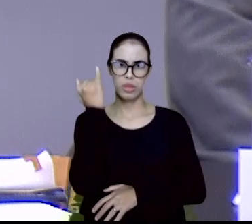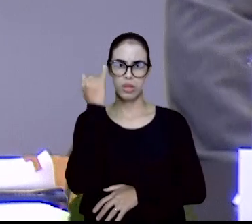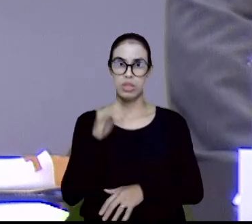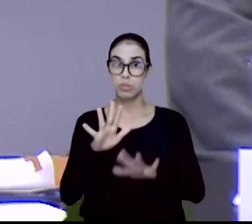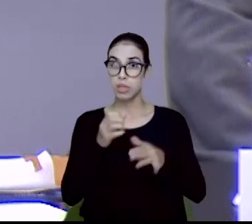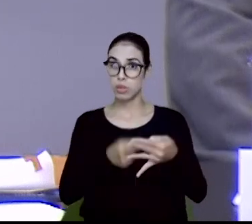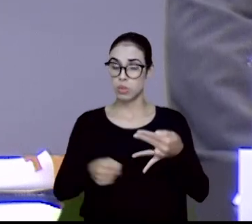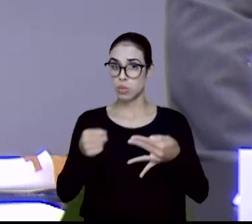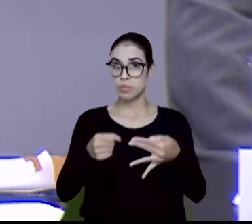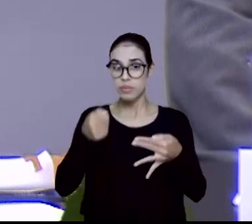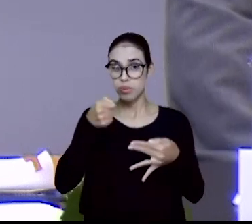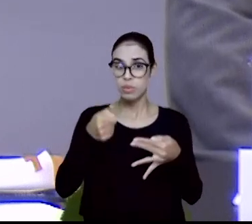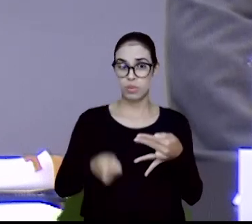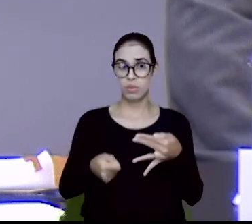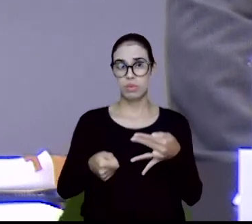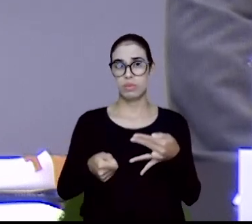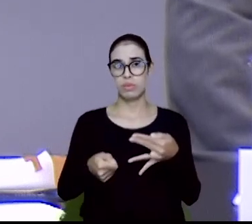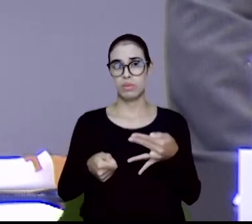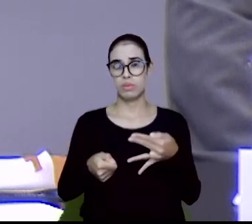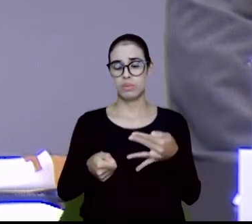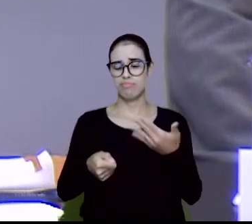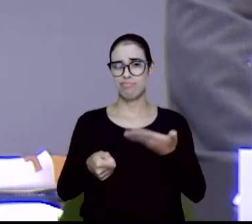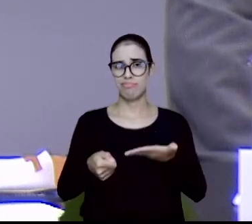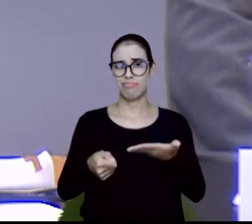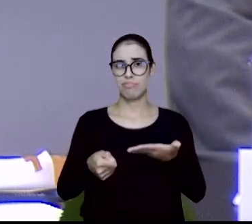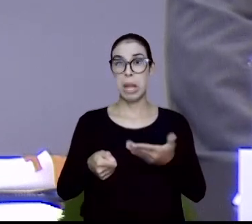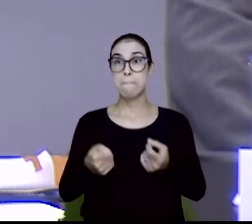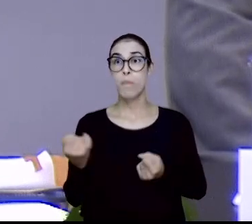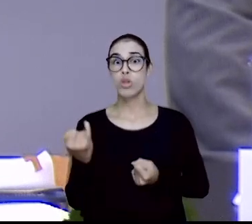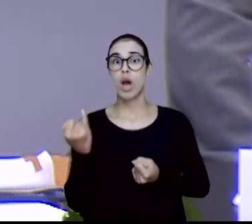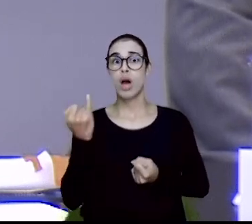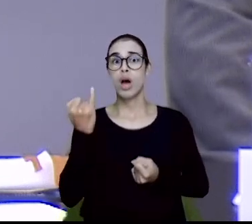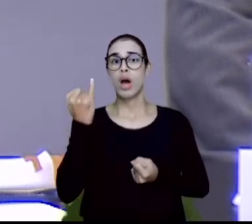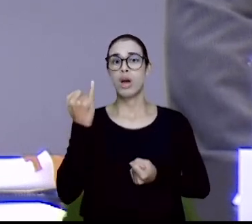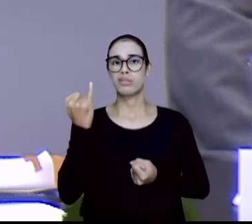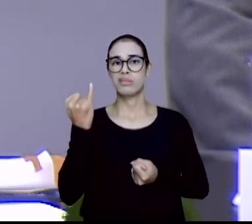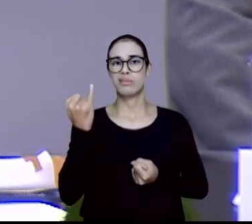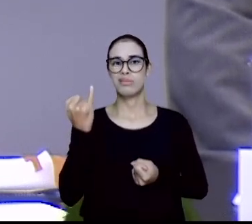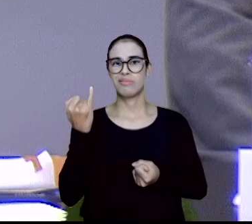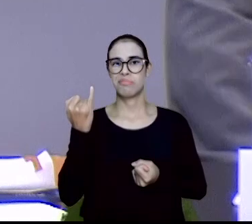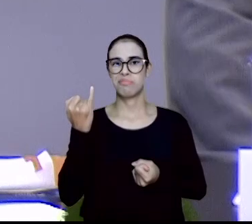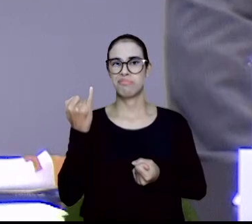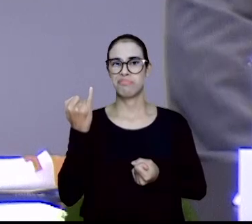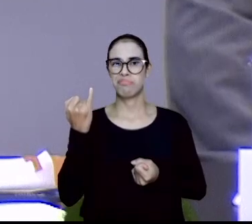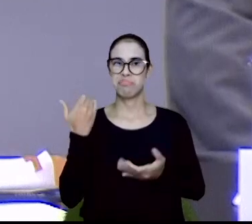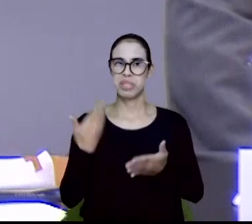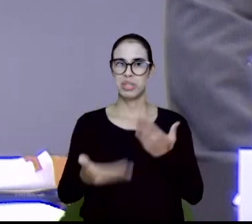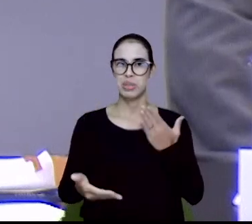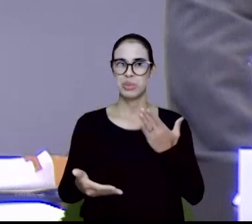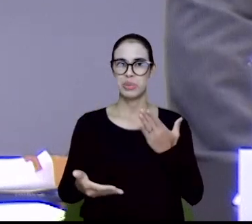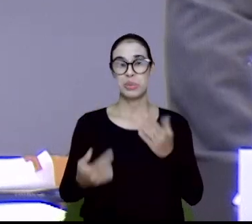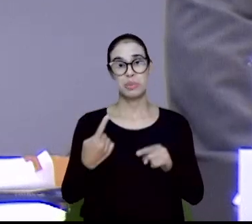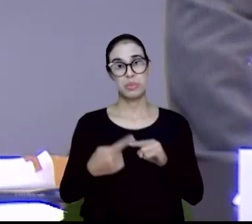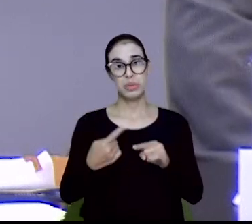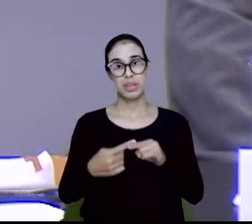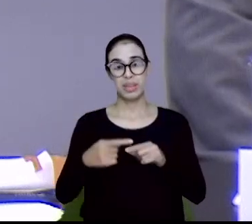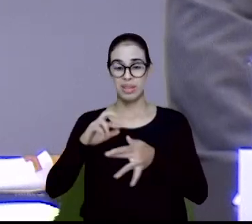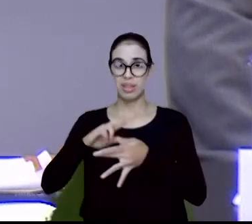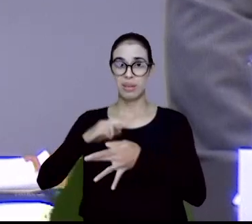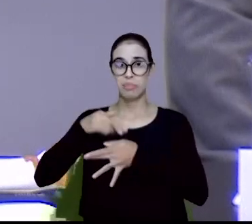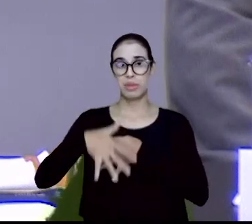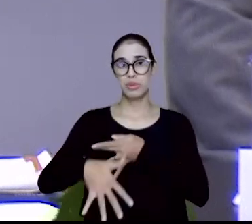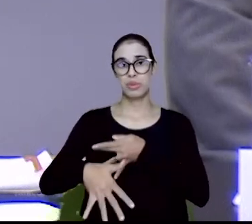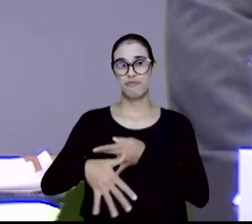vinculantes perderam um pouco a sua importância prática pelo surgimento da repercussão geral.